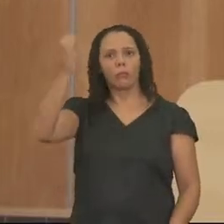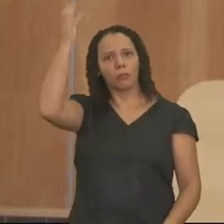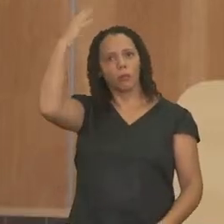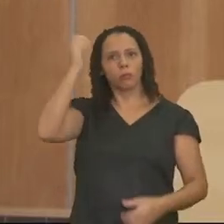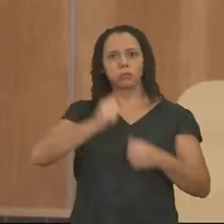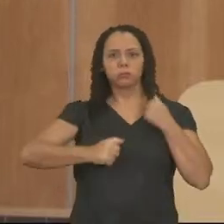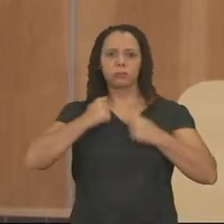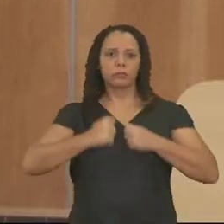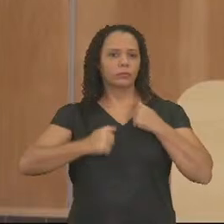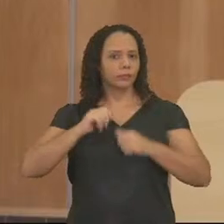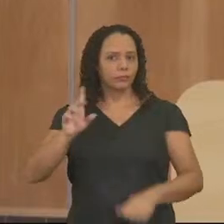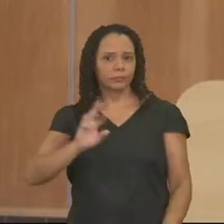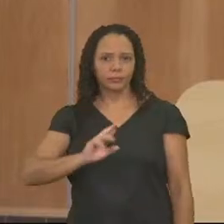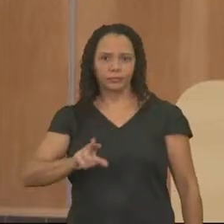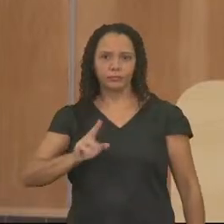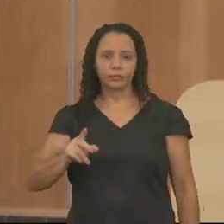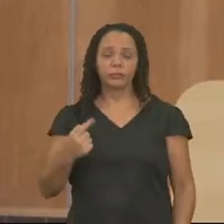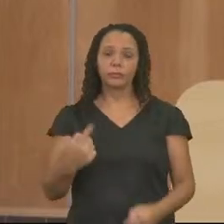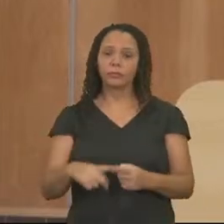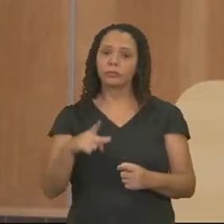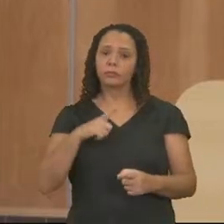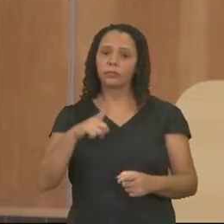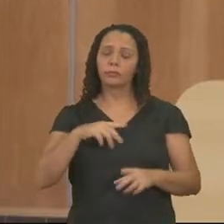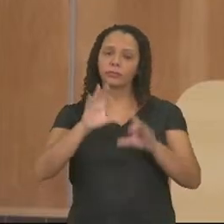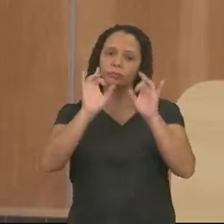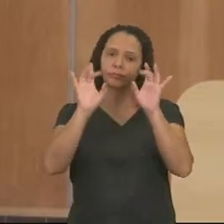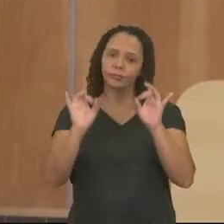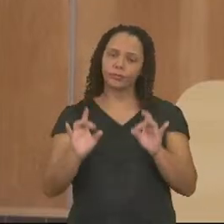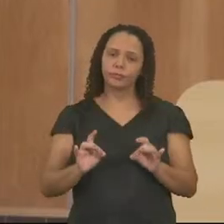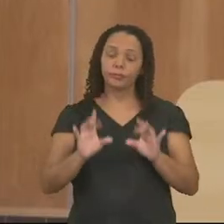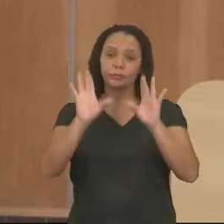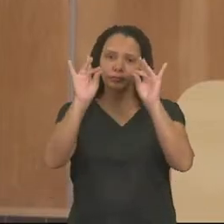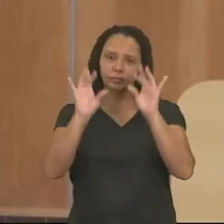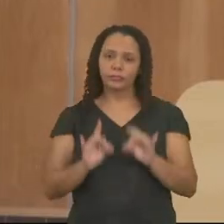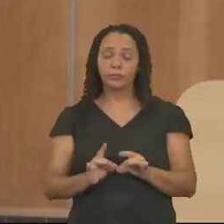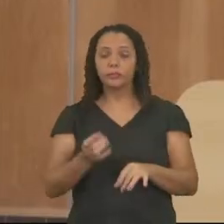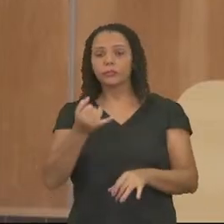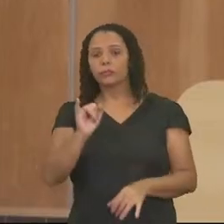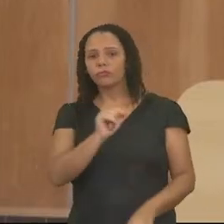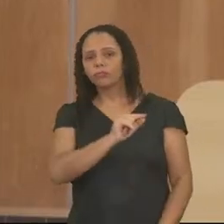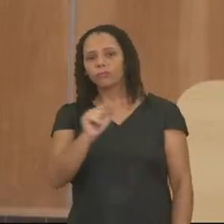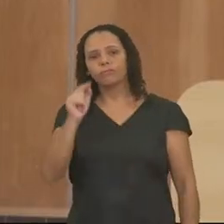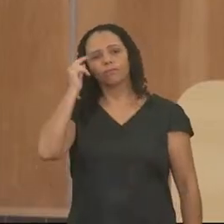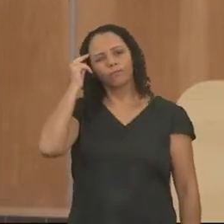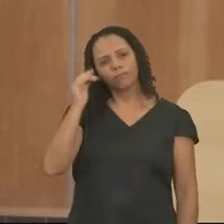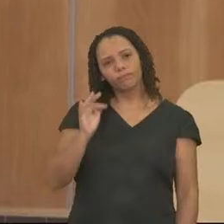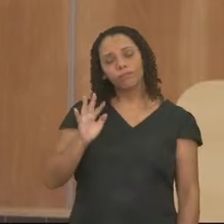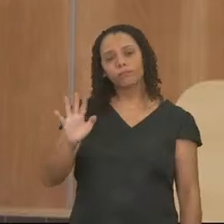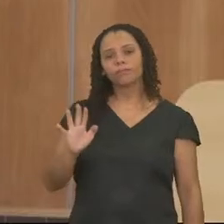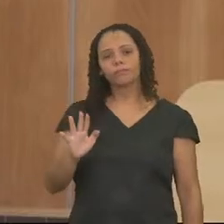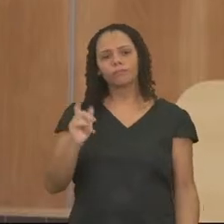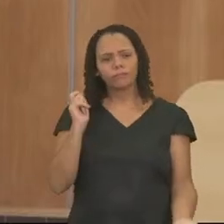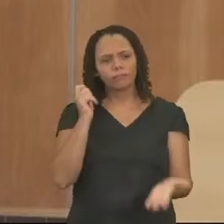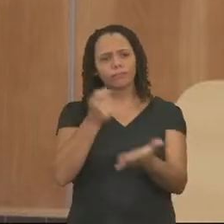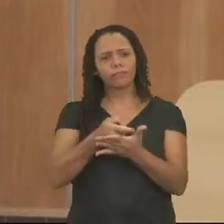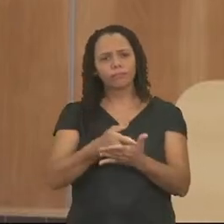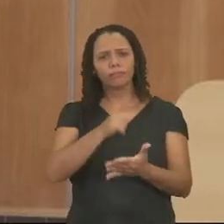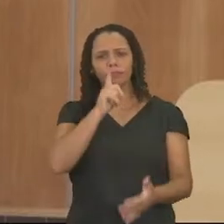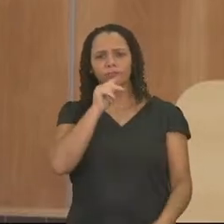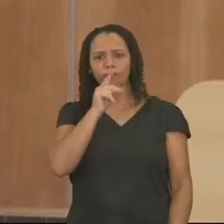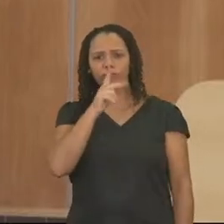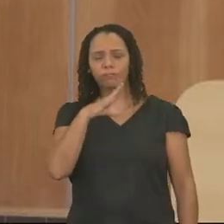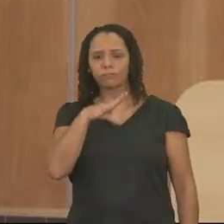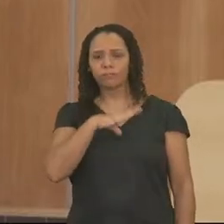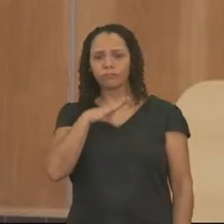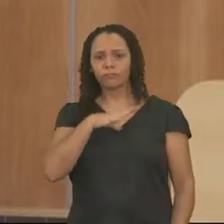Porque tem aquele detalhe, se vocês acharem que vocês pagam água na cidade